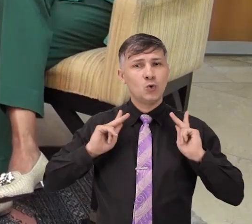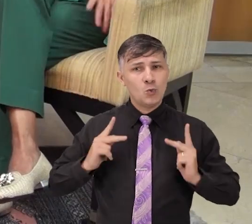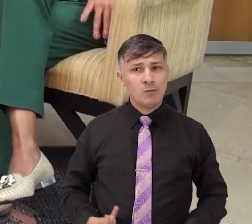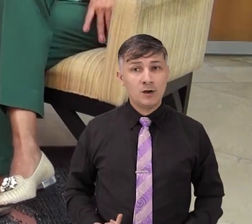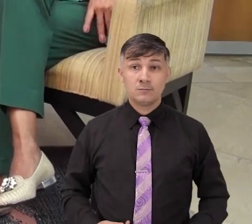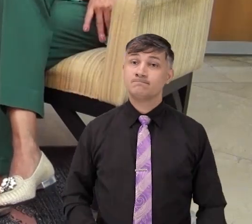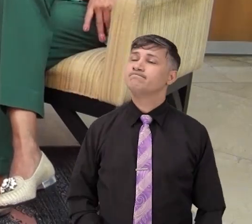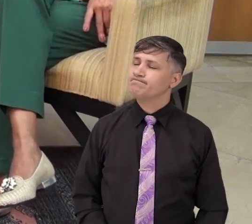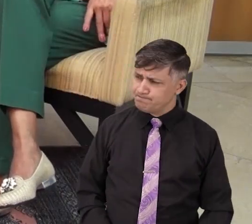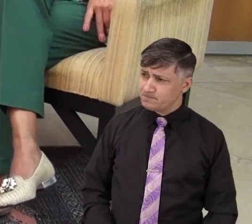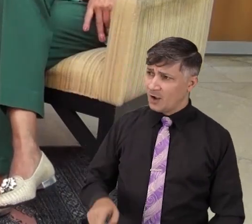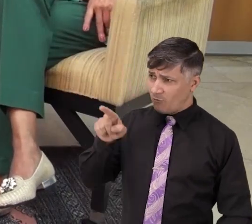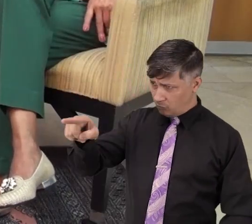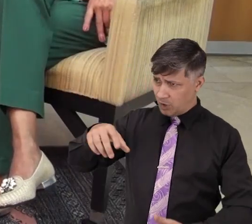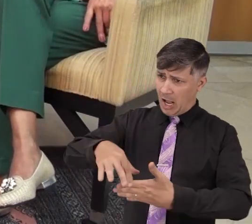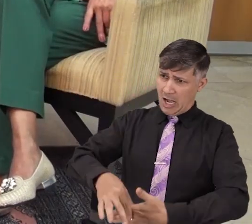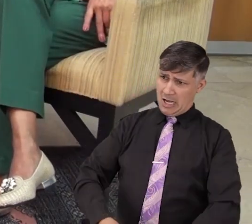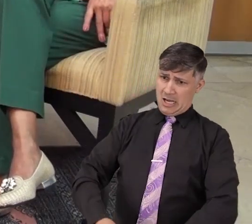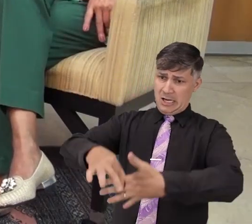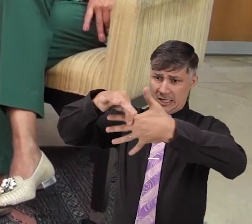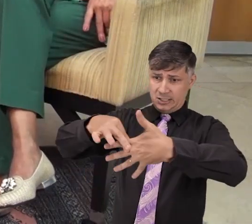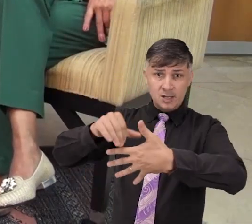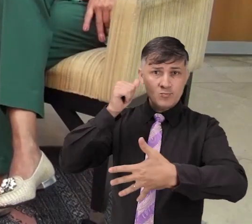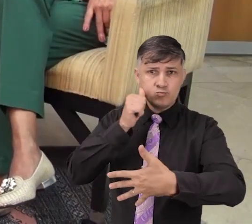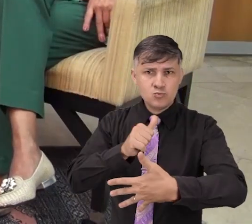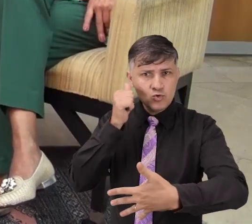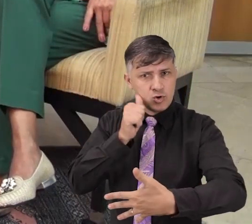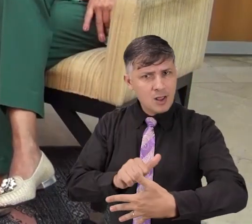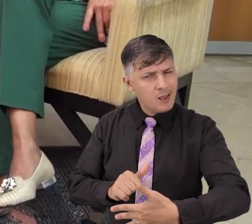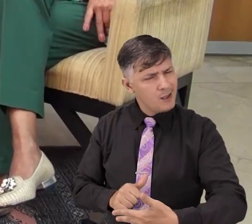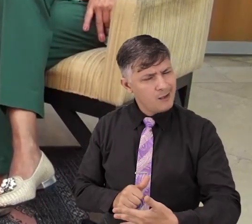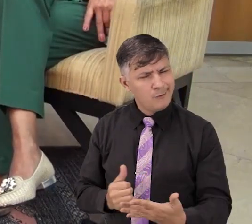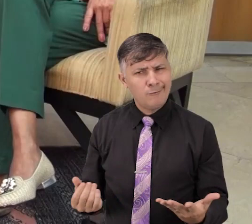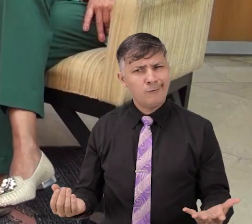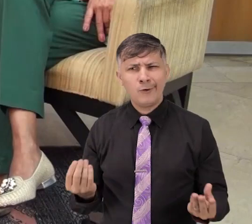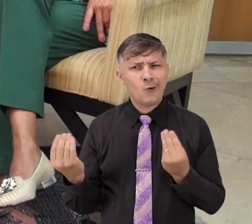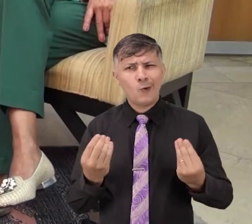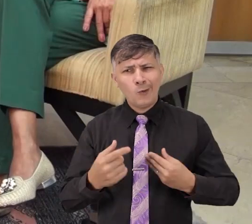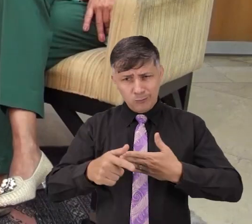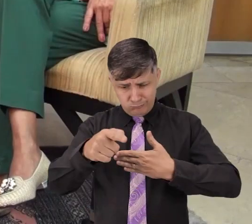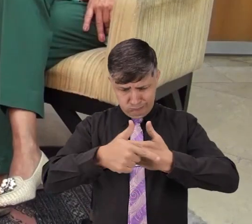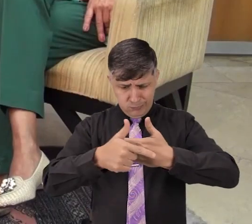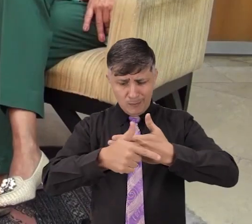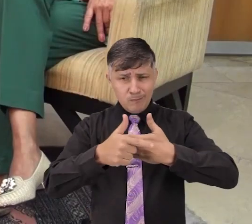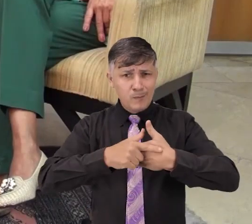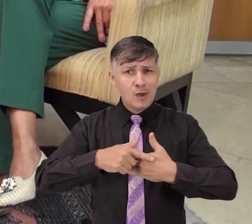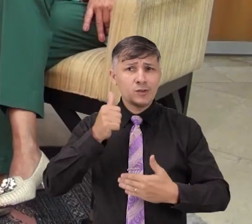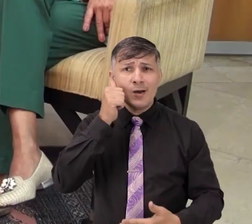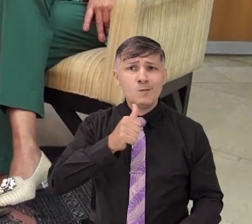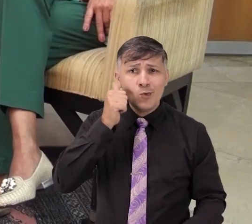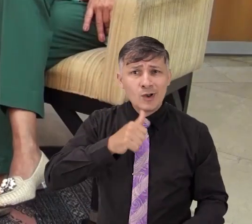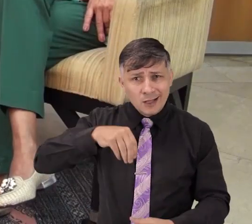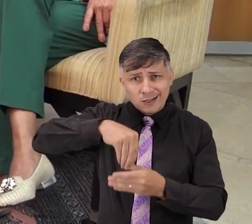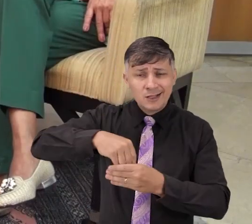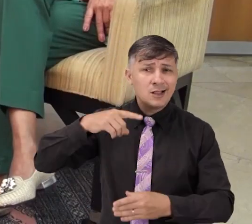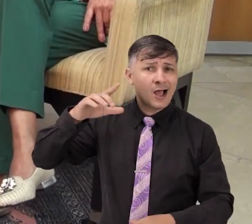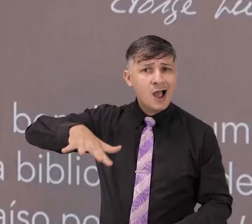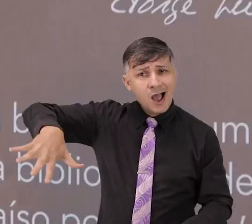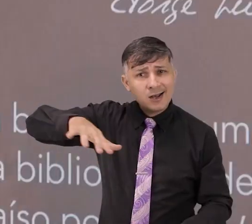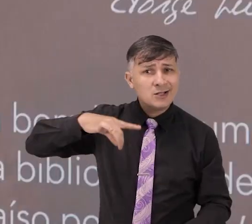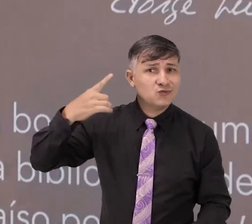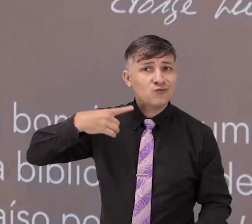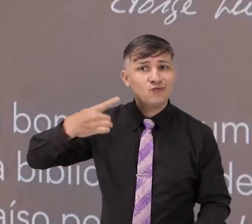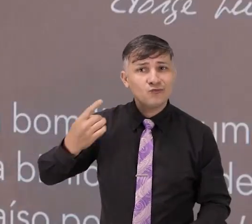você é uma liderança feminina na advocacia. Como é que você vê o papel da mulher na advocacia hoje?